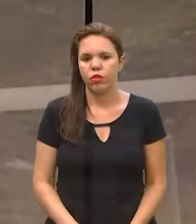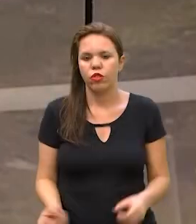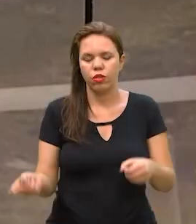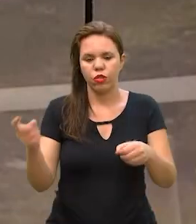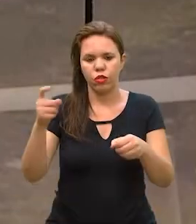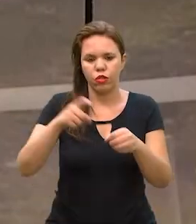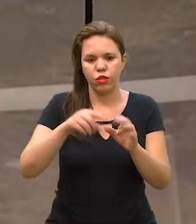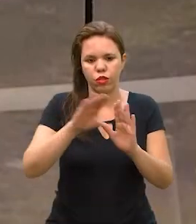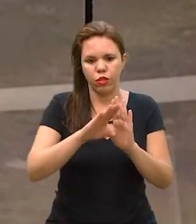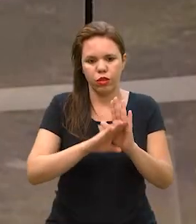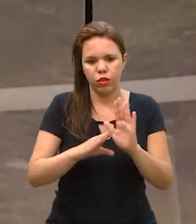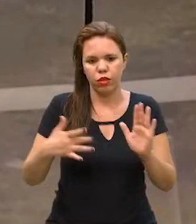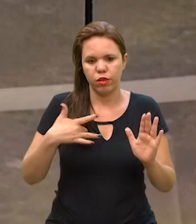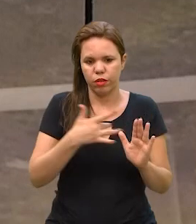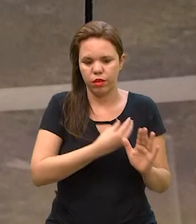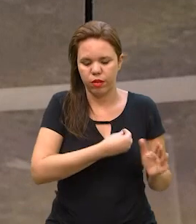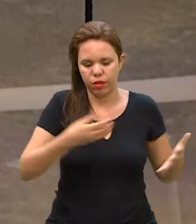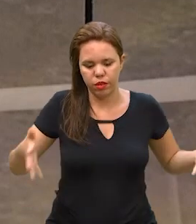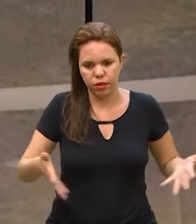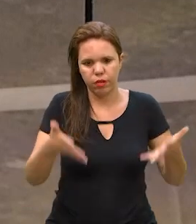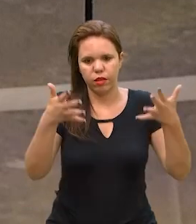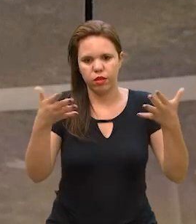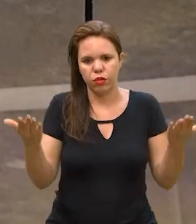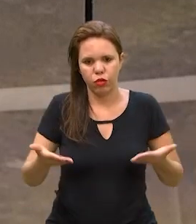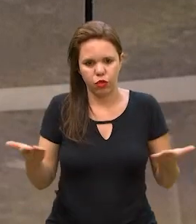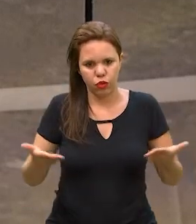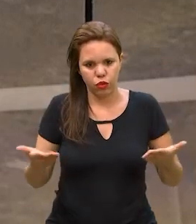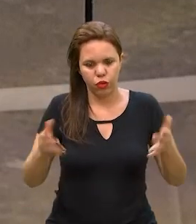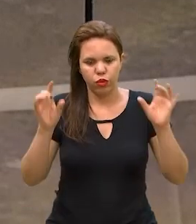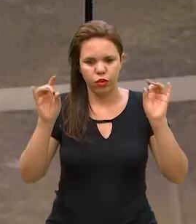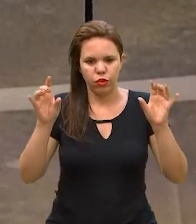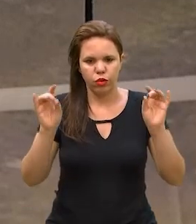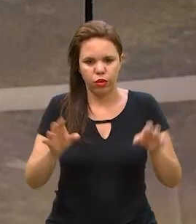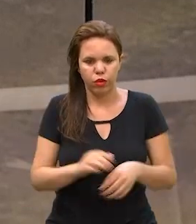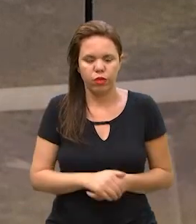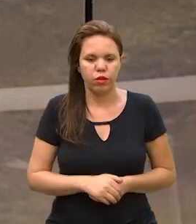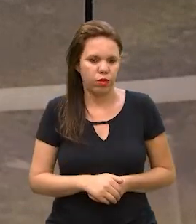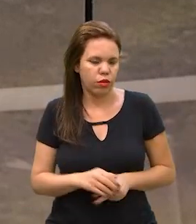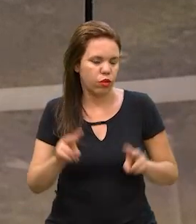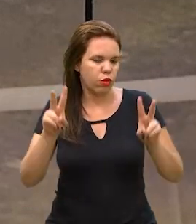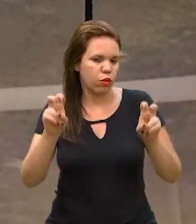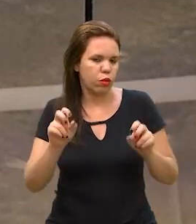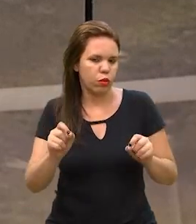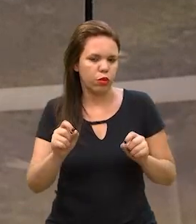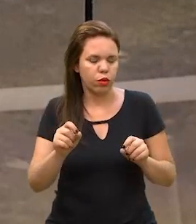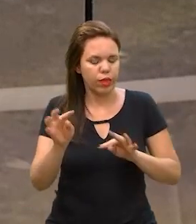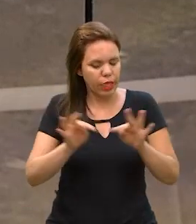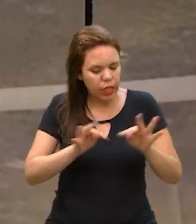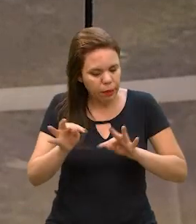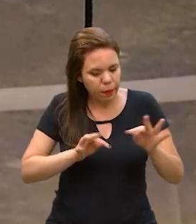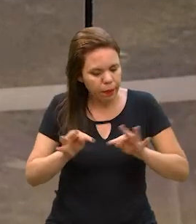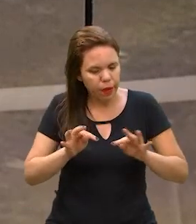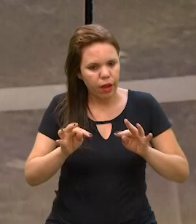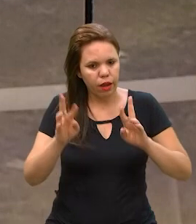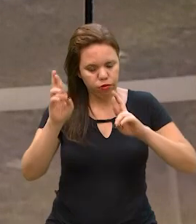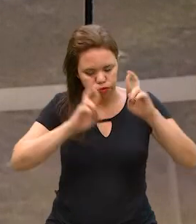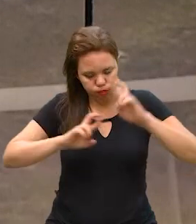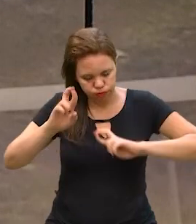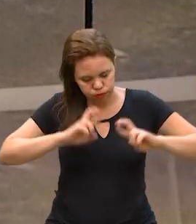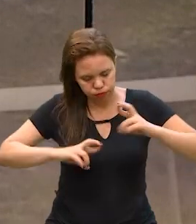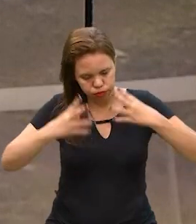Estamos de volta com o programa Saúde é Vida e hoje especialmente falando sobre prevenção. São os